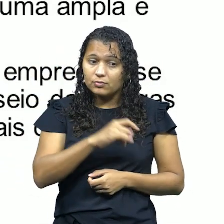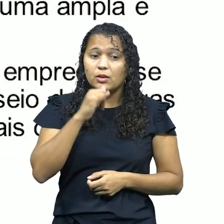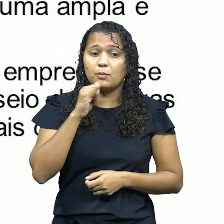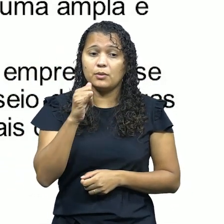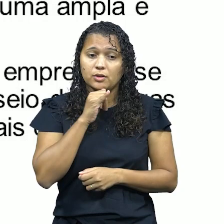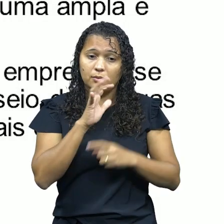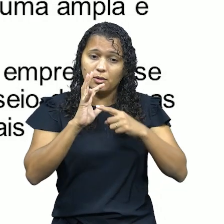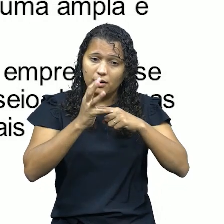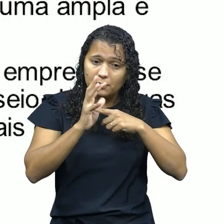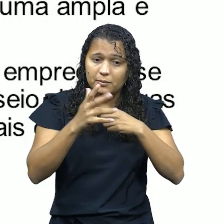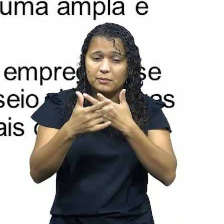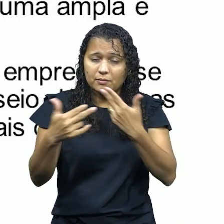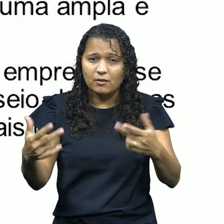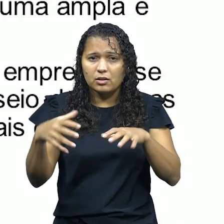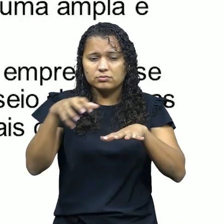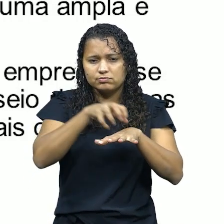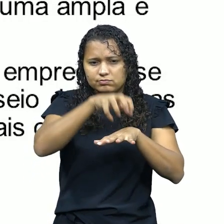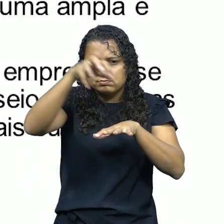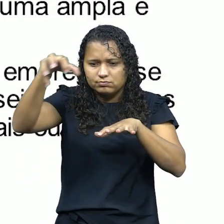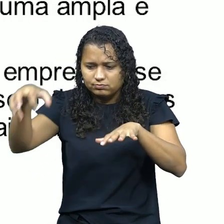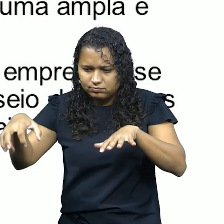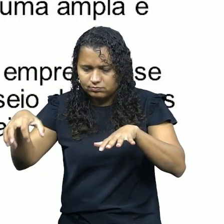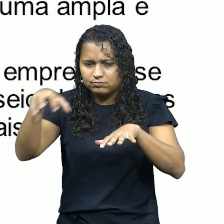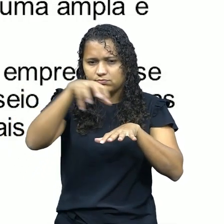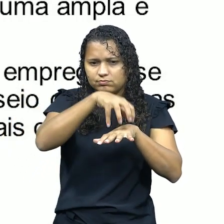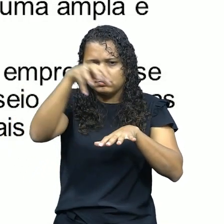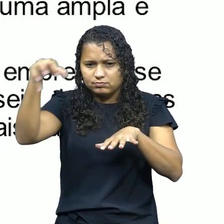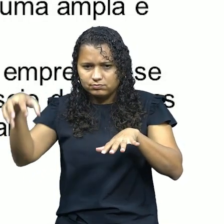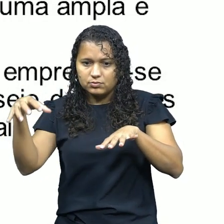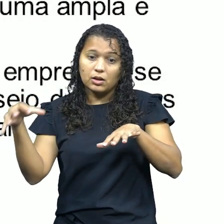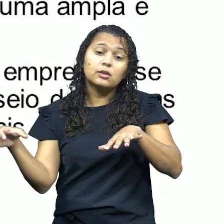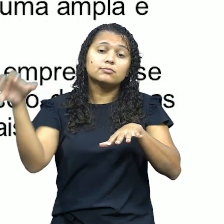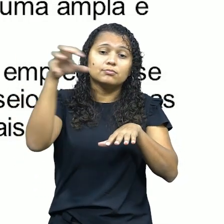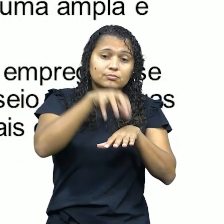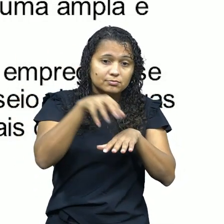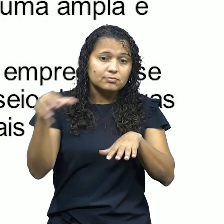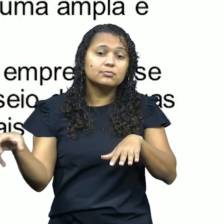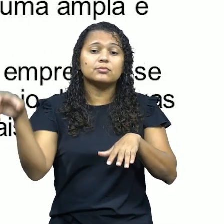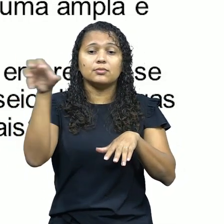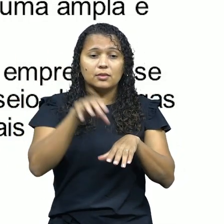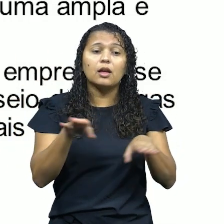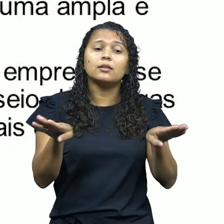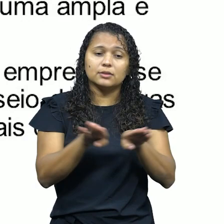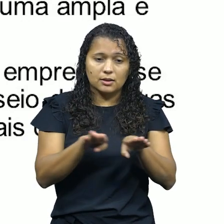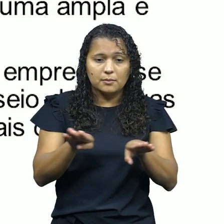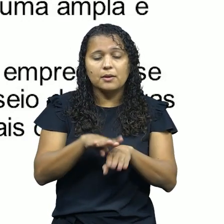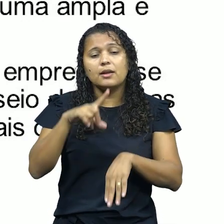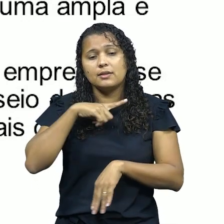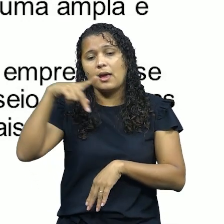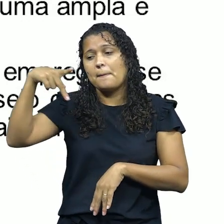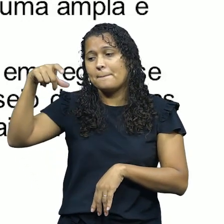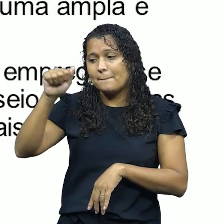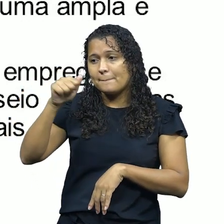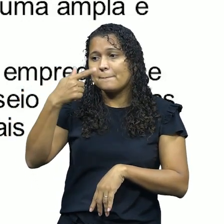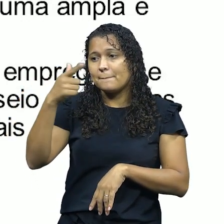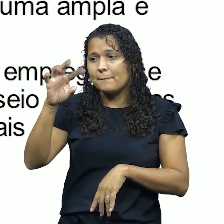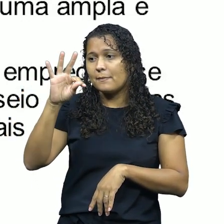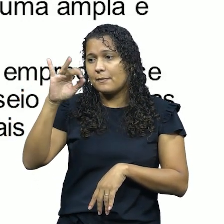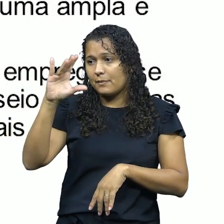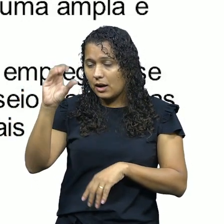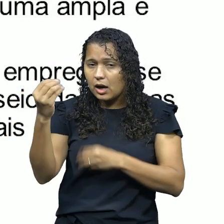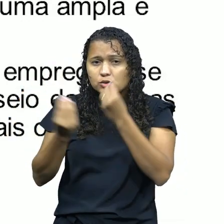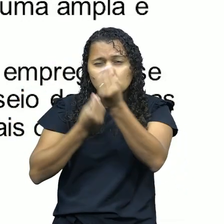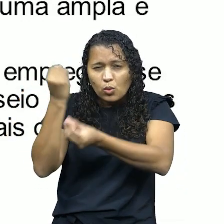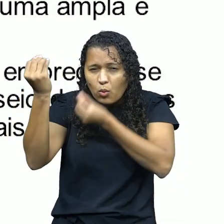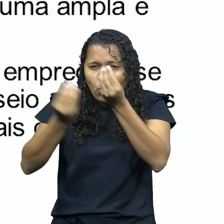dos equipamentos de carga e descarga dos navios, empregam-se também equipamentos de pátio, cuja finalidade é o